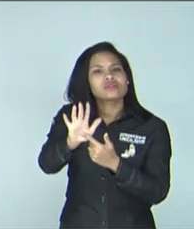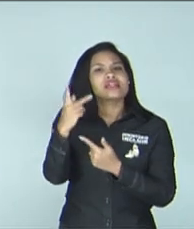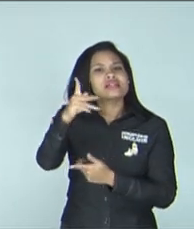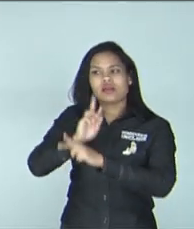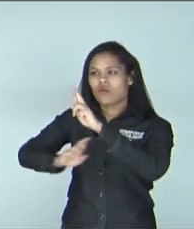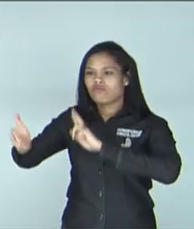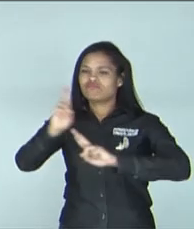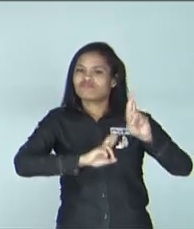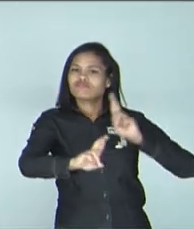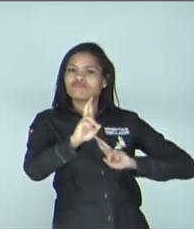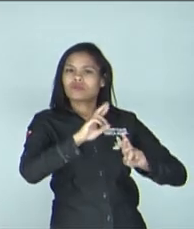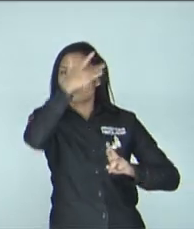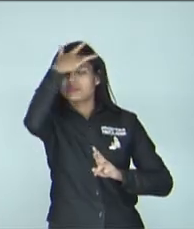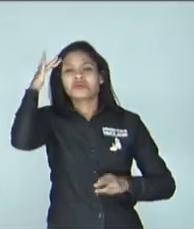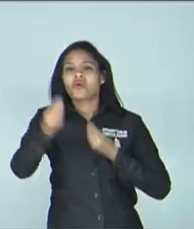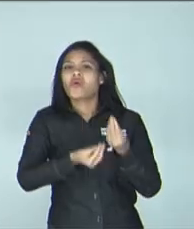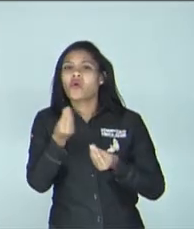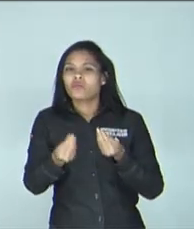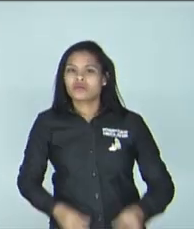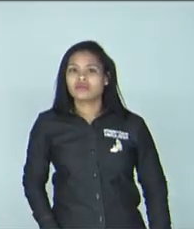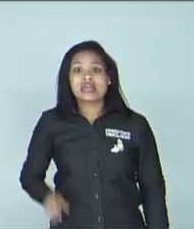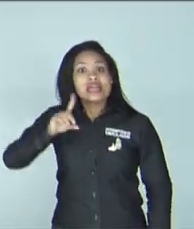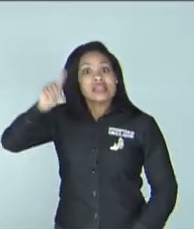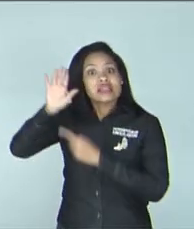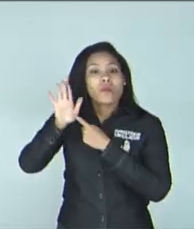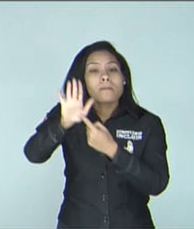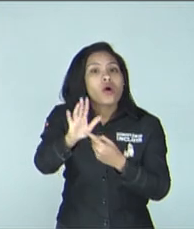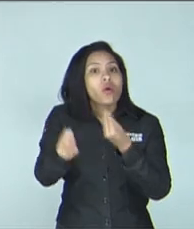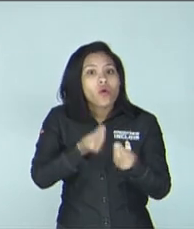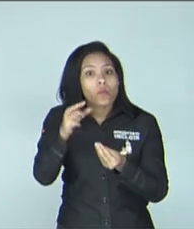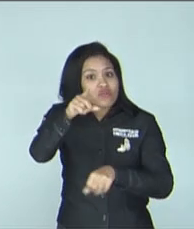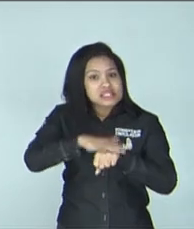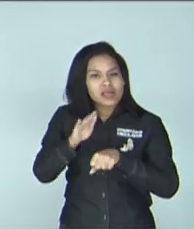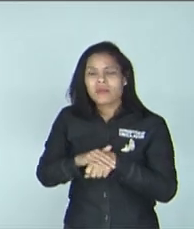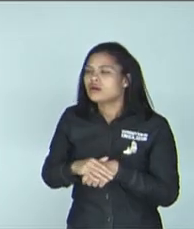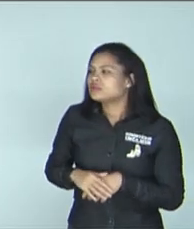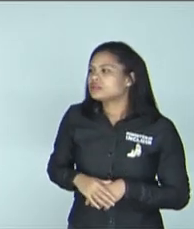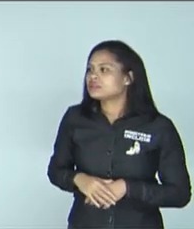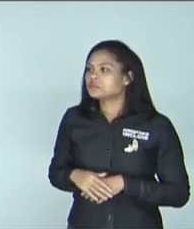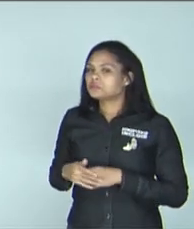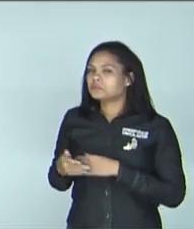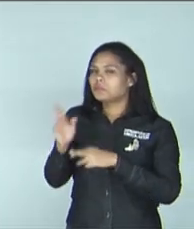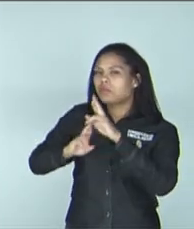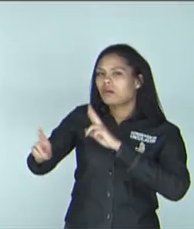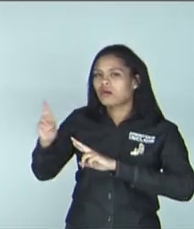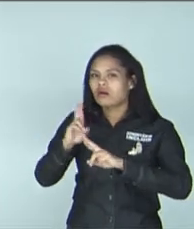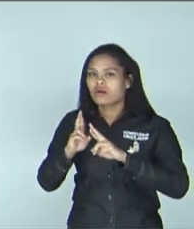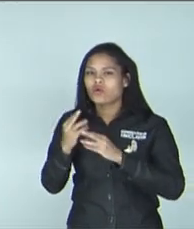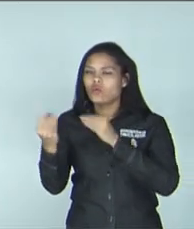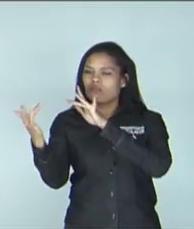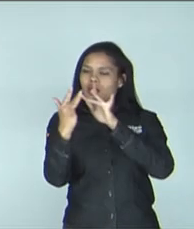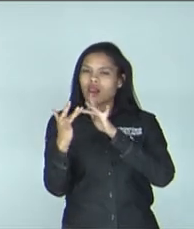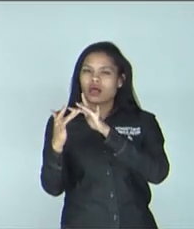deus o que que o dedo de deus está dizendo para você está aprontando na forma que você trata as pessoas ou será que